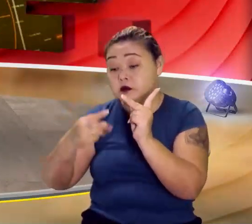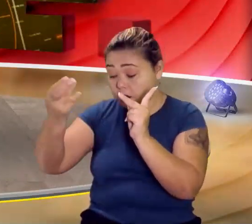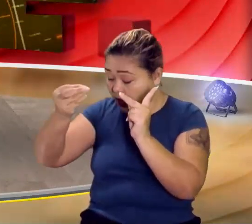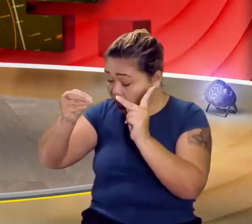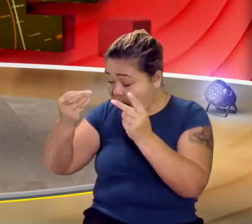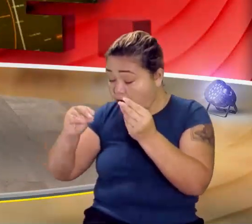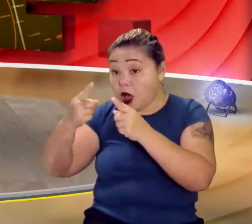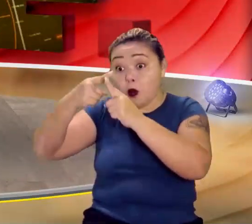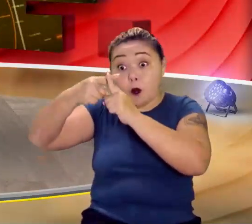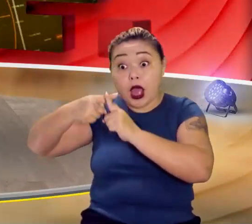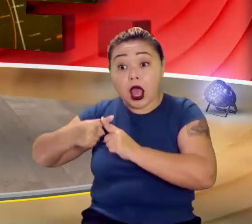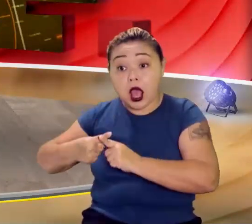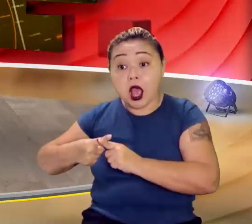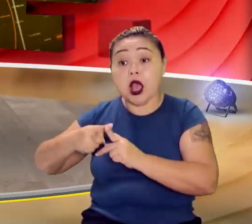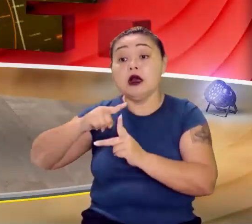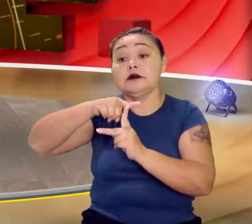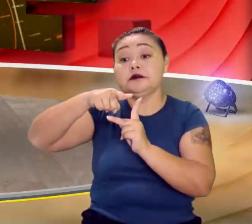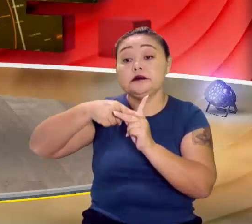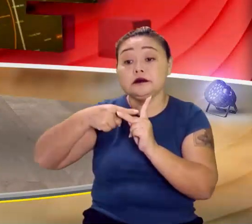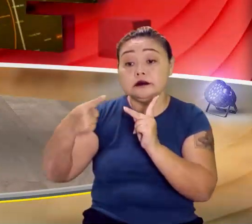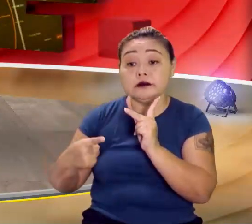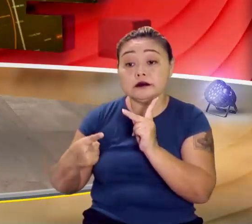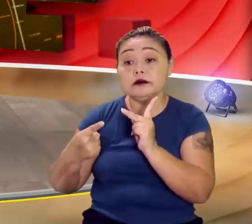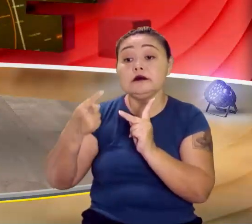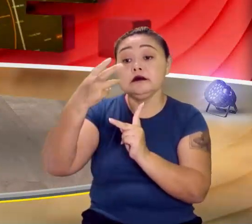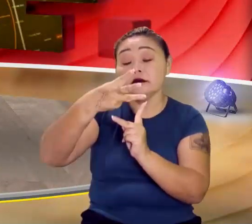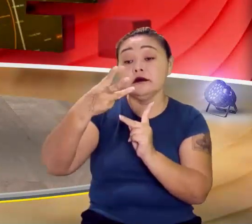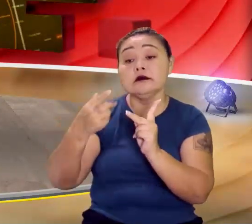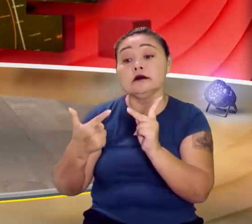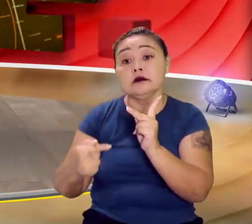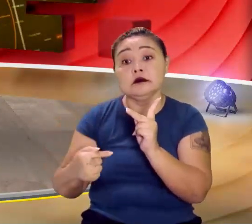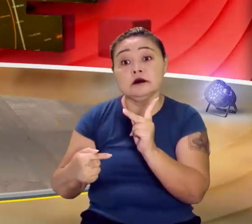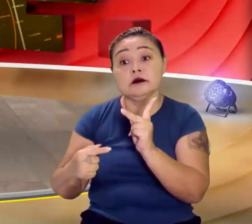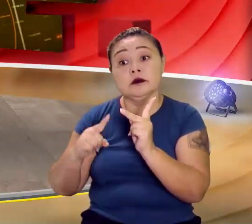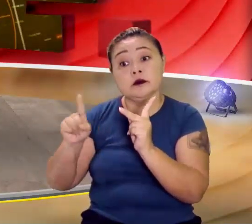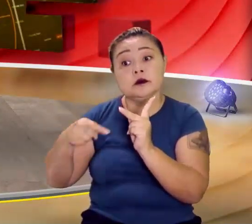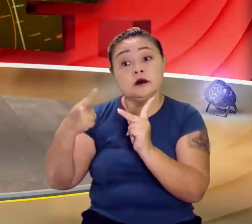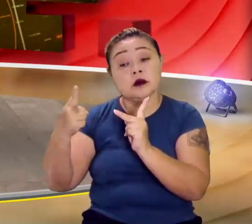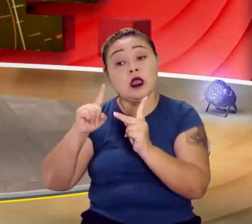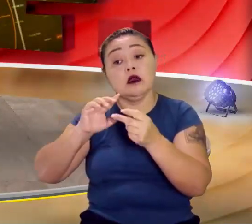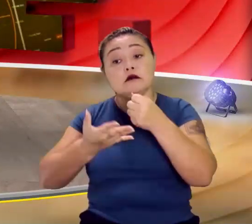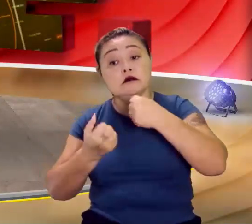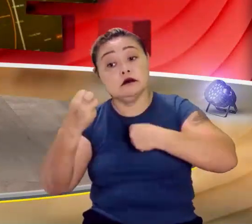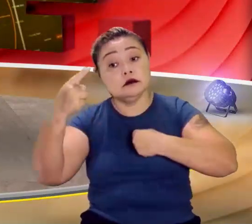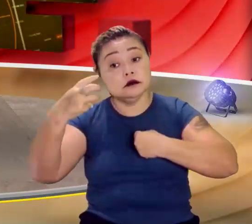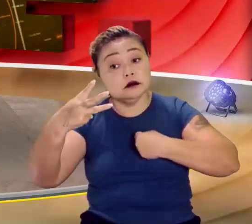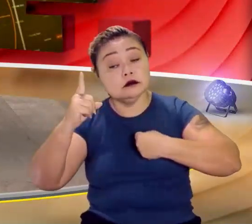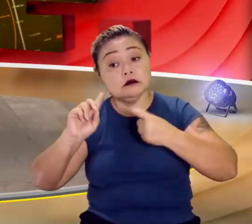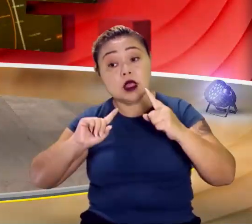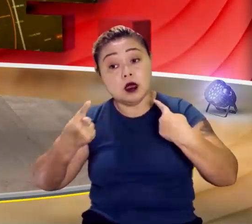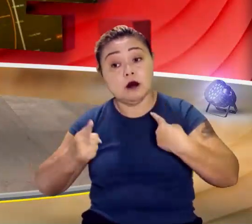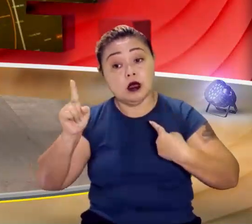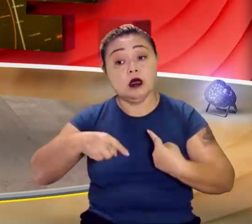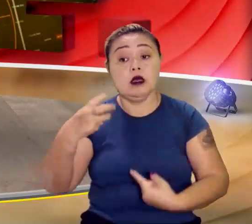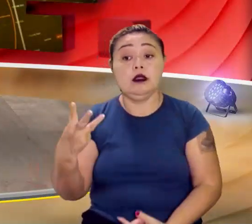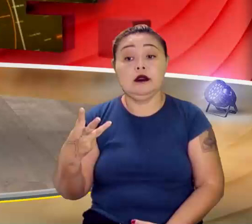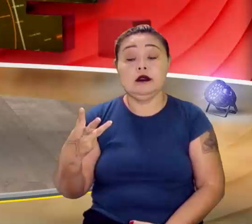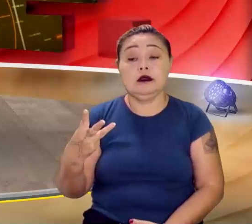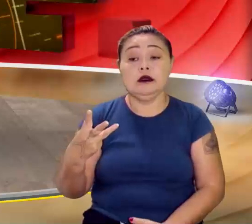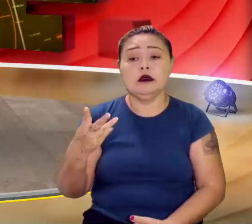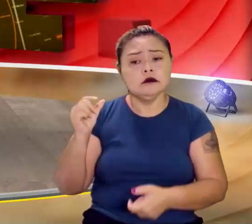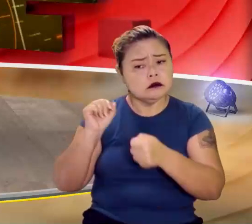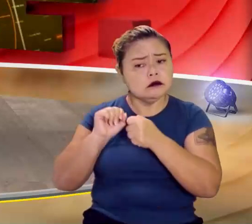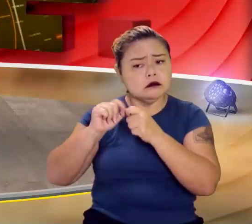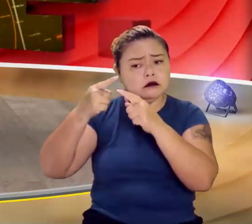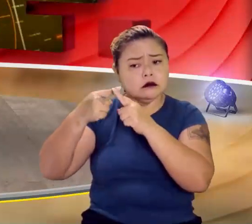Monta a tabuada. A raiz cúbica de 27, opa, na potência é o 3, então a resposta é 3. Faz